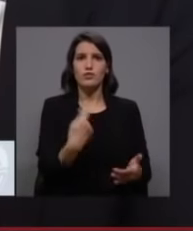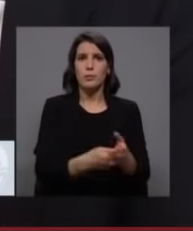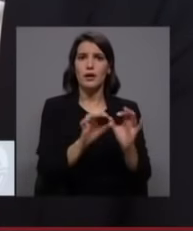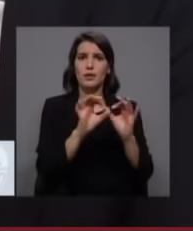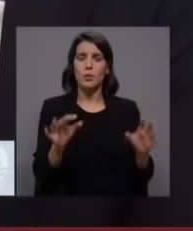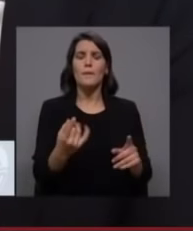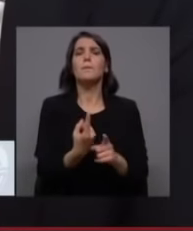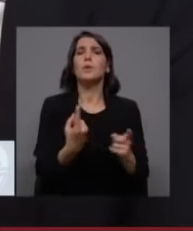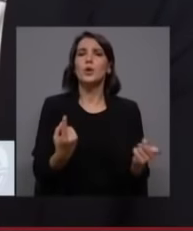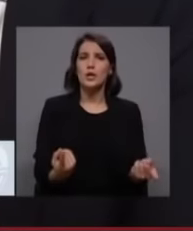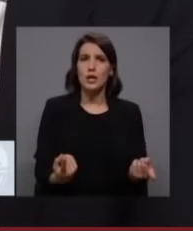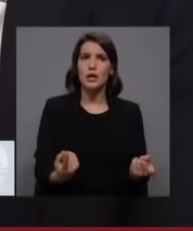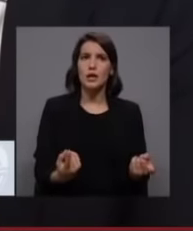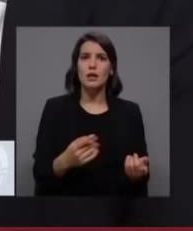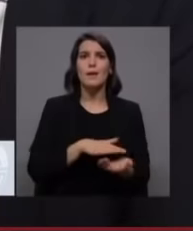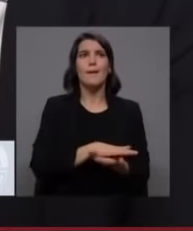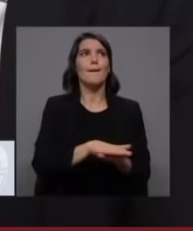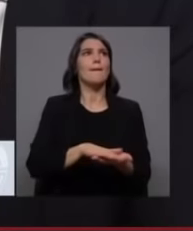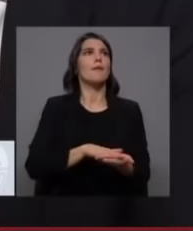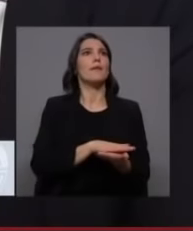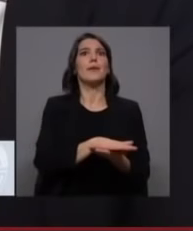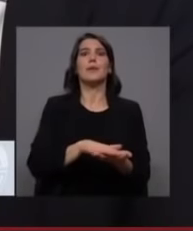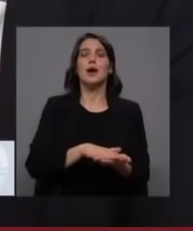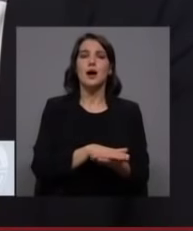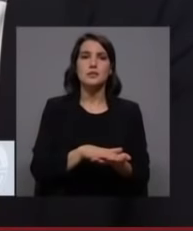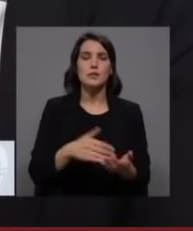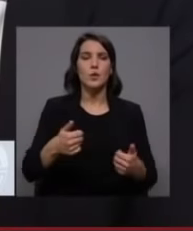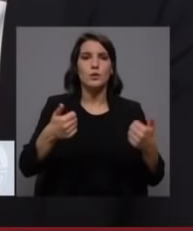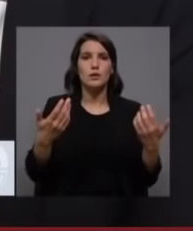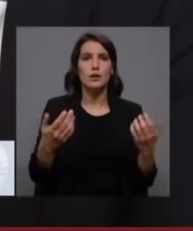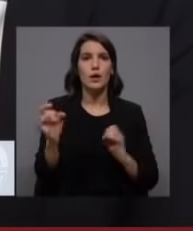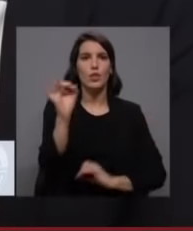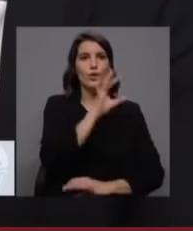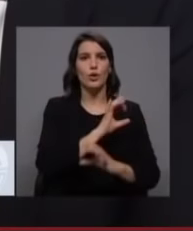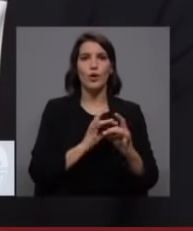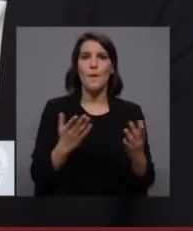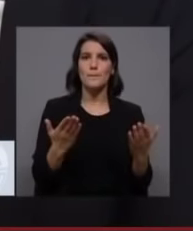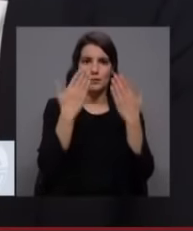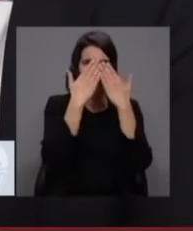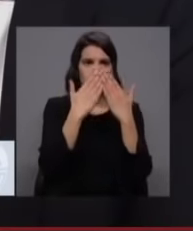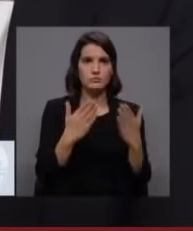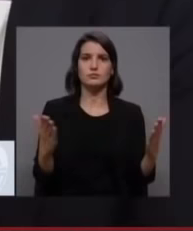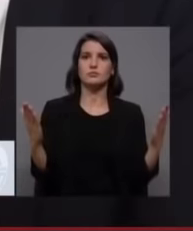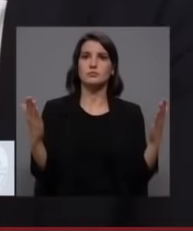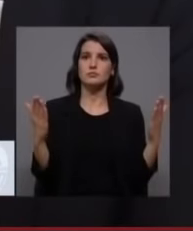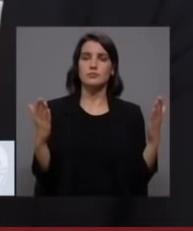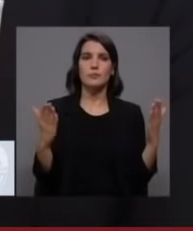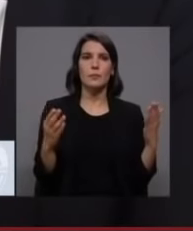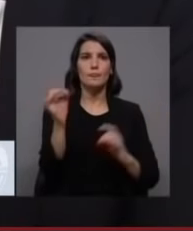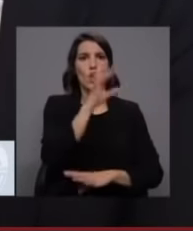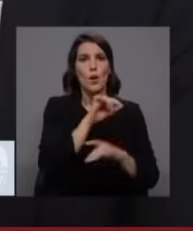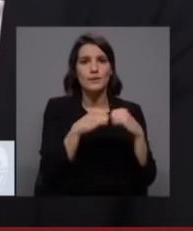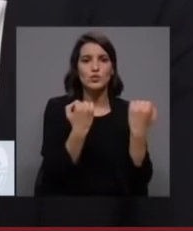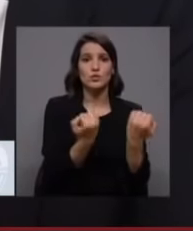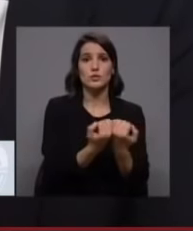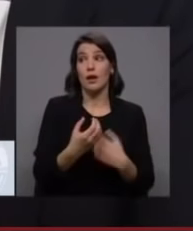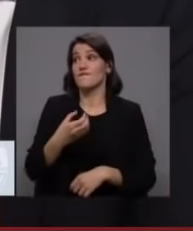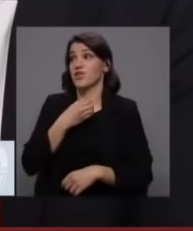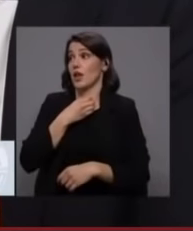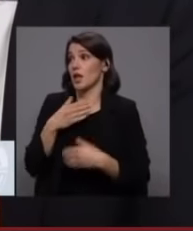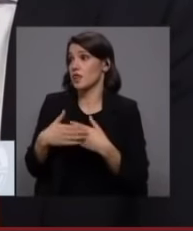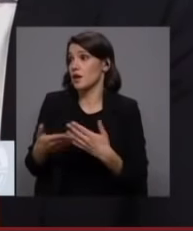vamos romper com aquilo que num Pilar básico desde a Europa democrática da Europa chaleira ao válida não